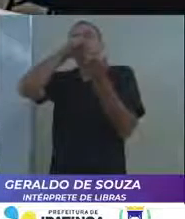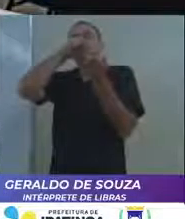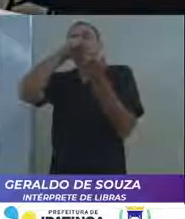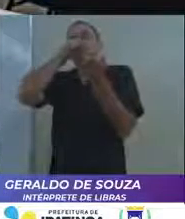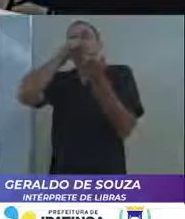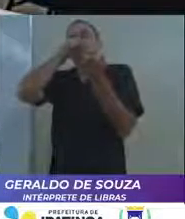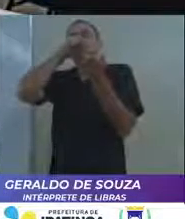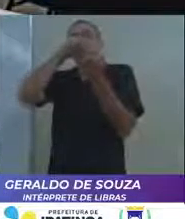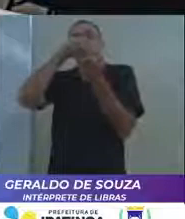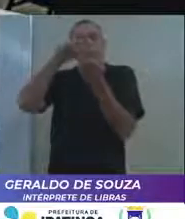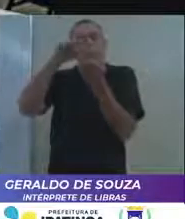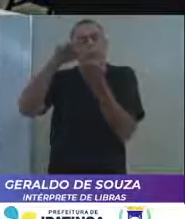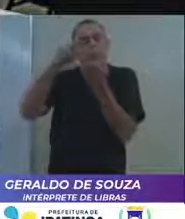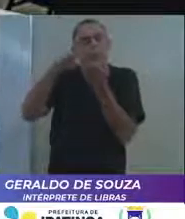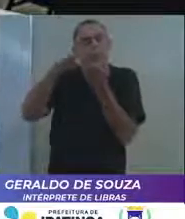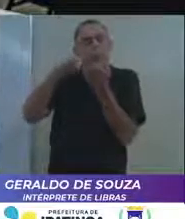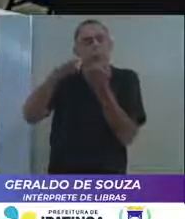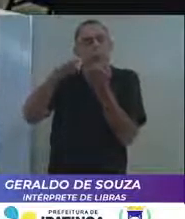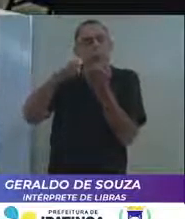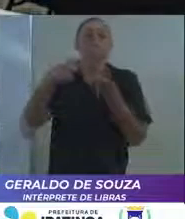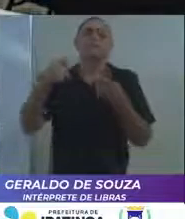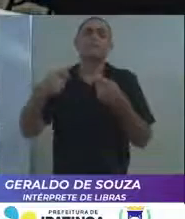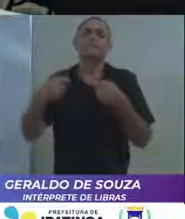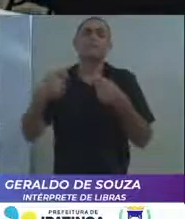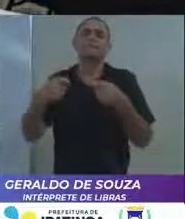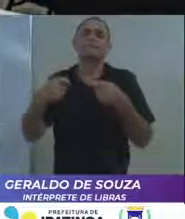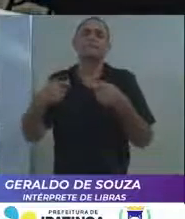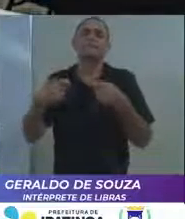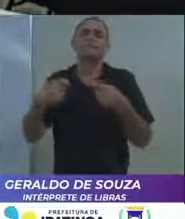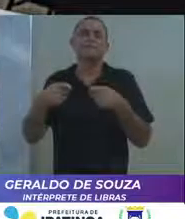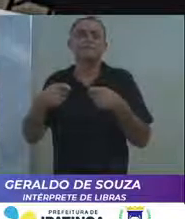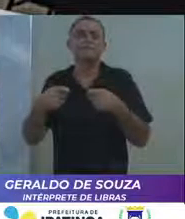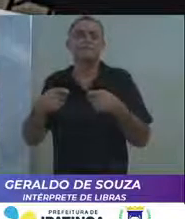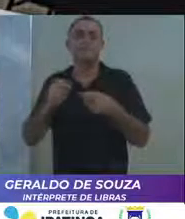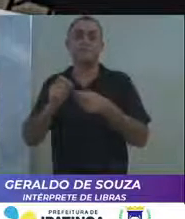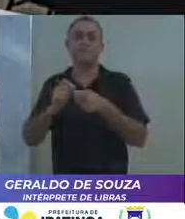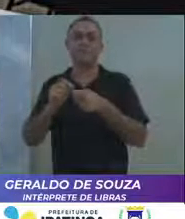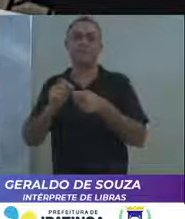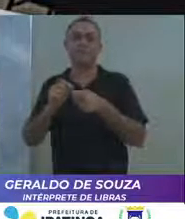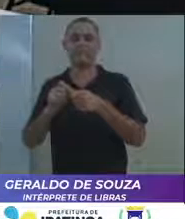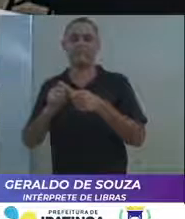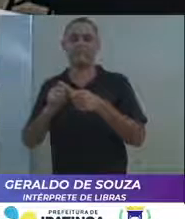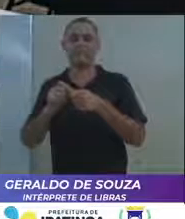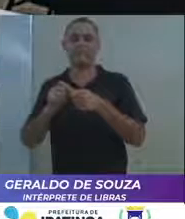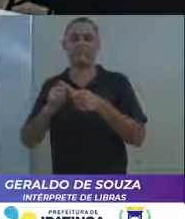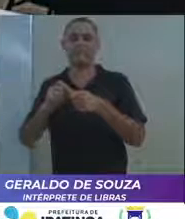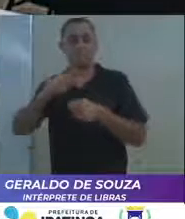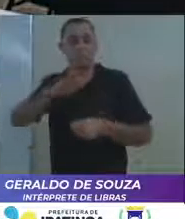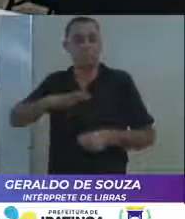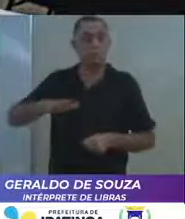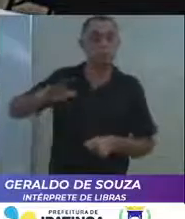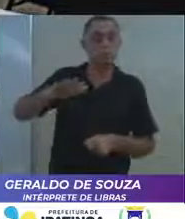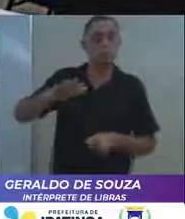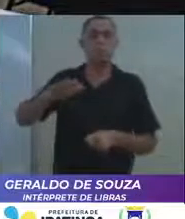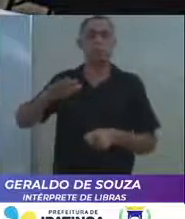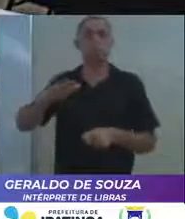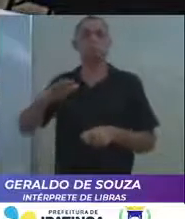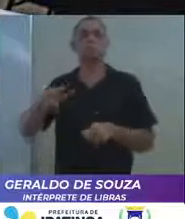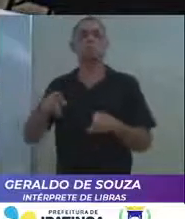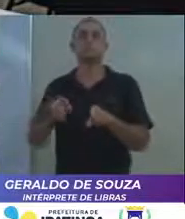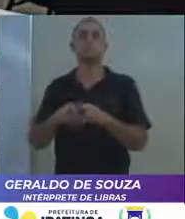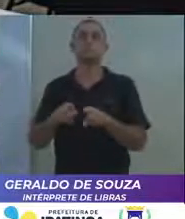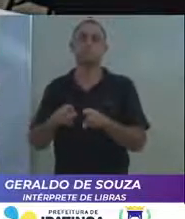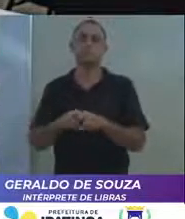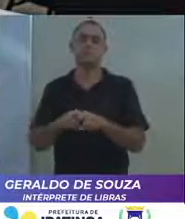Porque as sequelas, elas, né, o padrão inflamatório pulmonar, ele se mantém por um tempo, mesmo você tendo